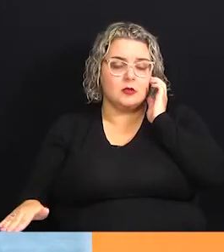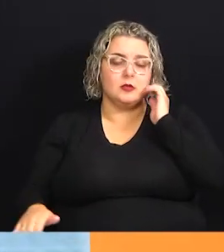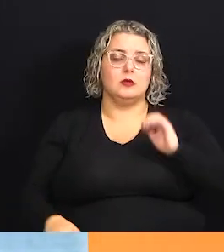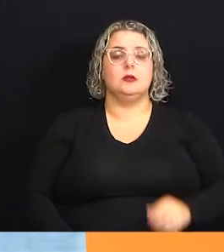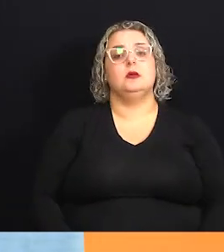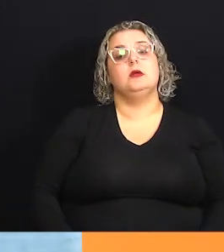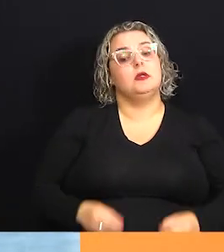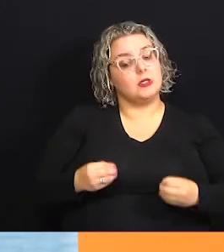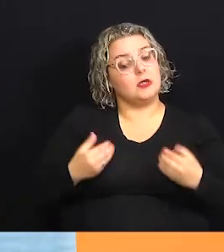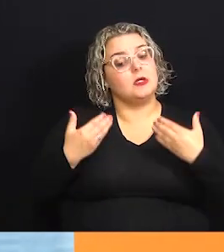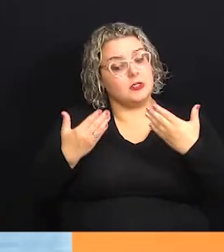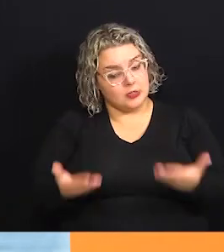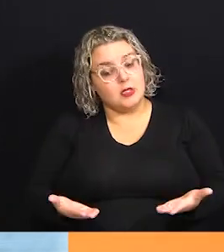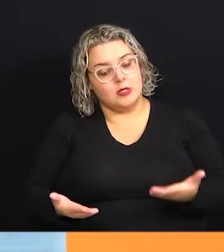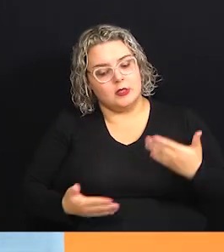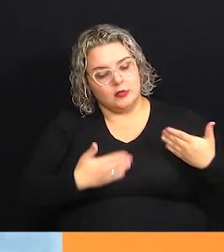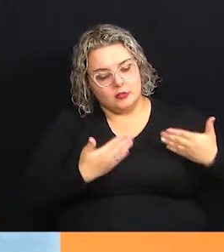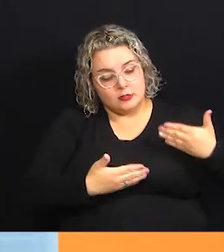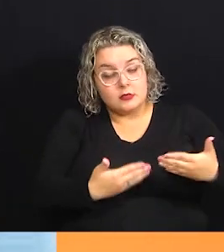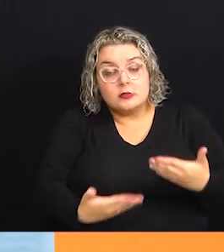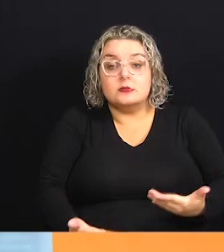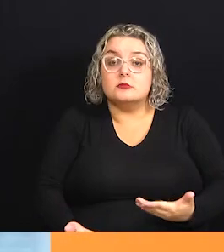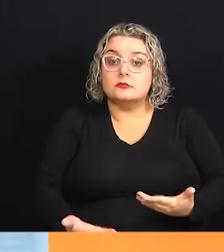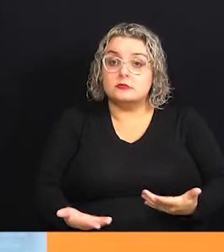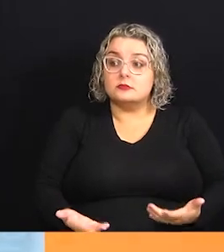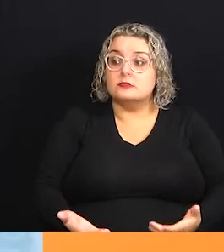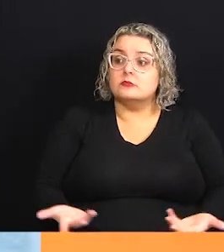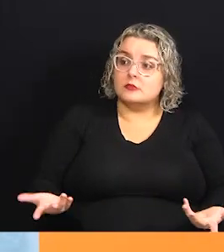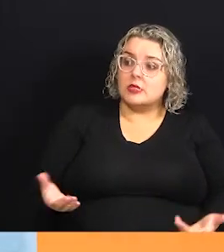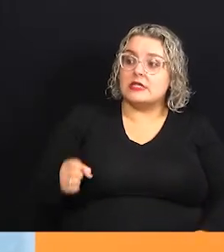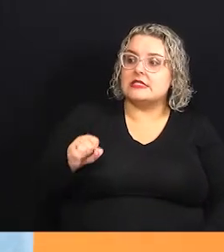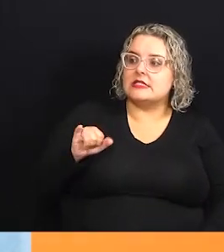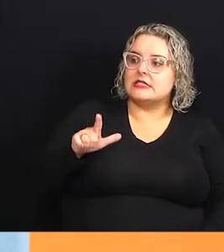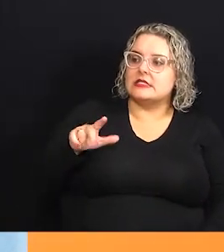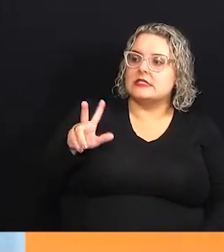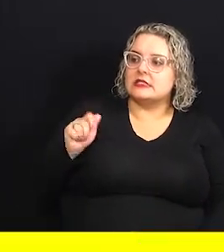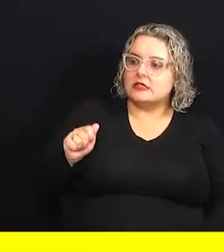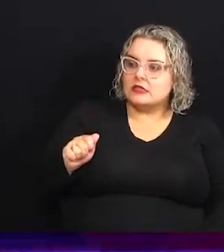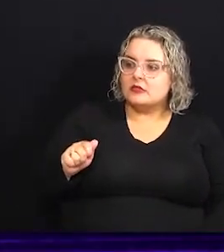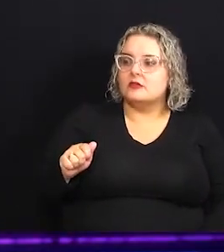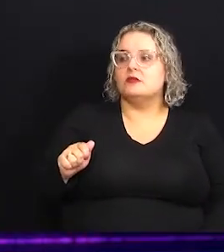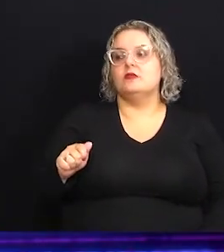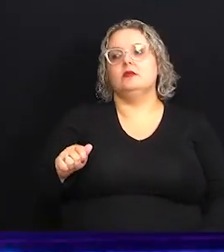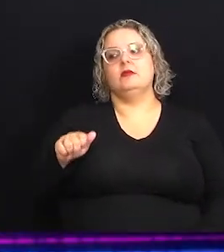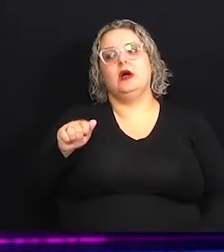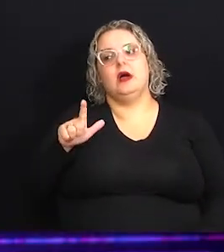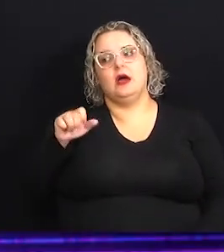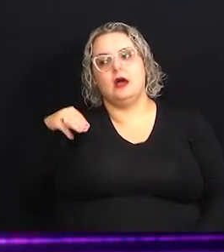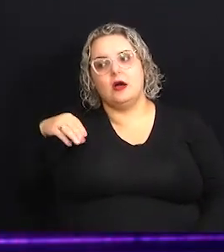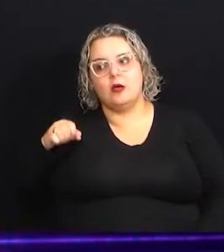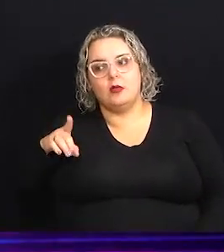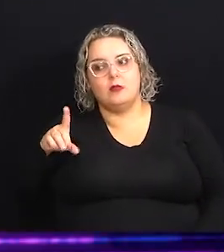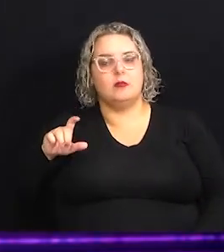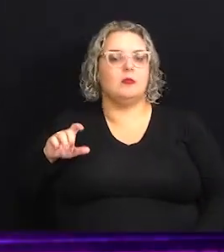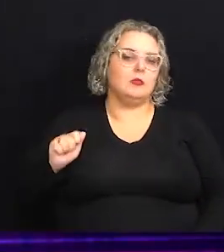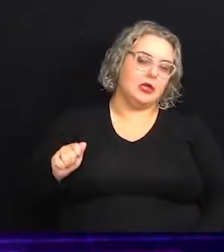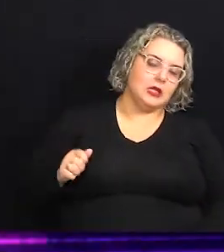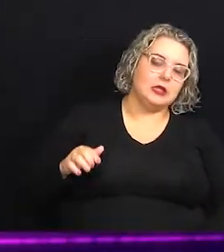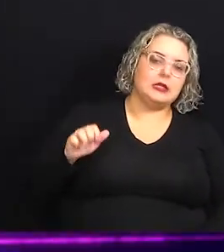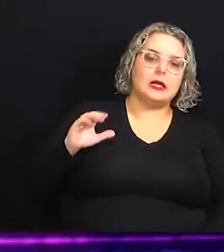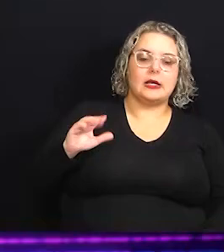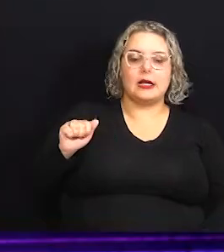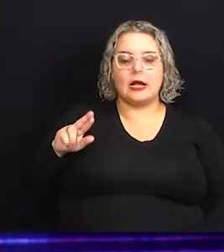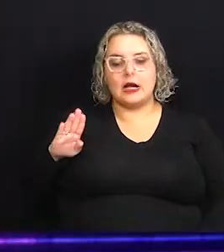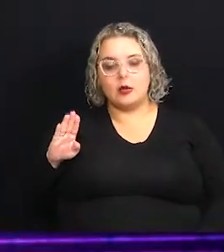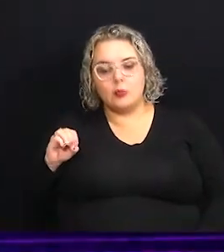E a gente traz nesse enredo, nessas linhas, muito de Silvio Almeida, muito de Magenzo, de Carbonari.